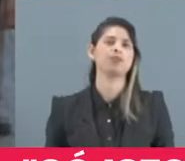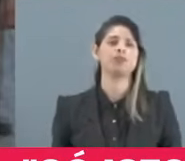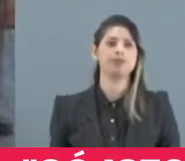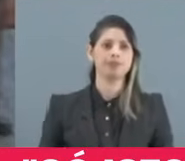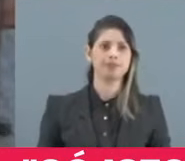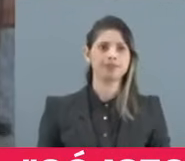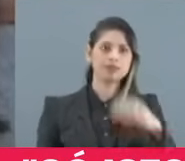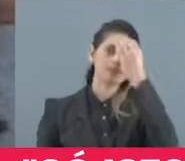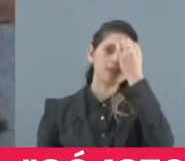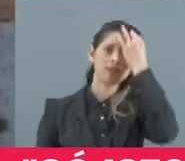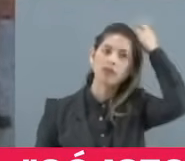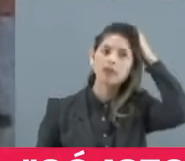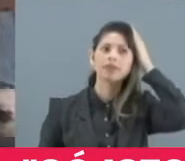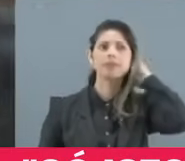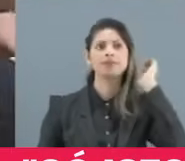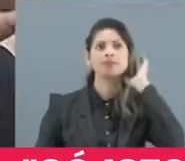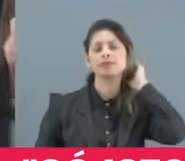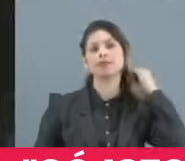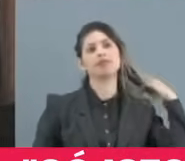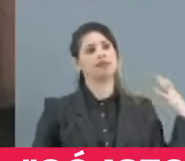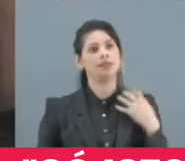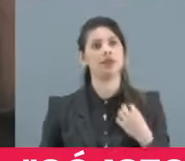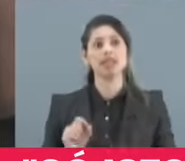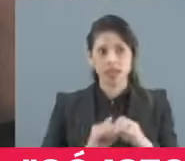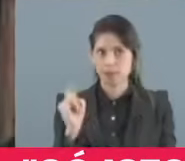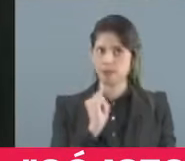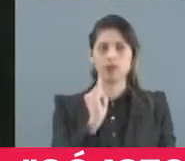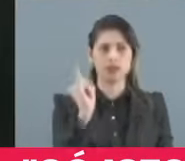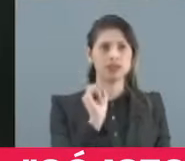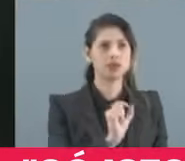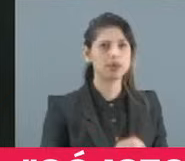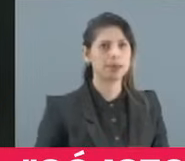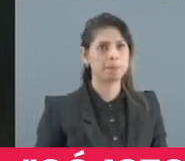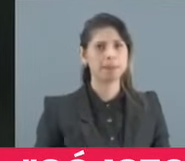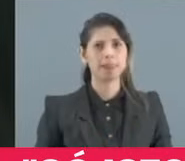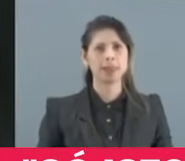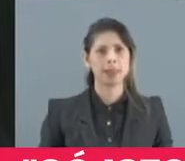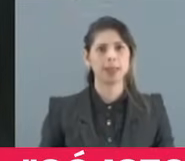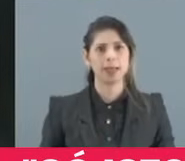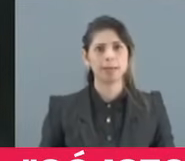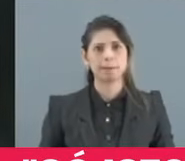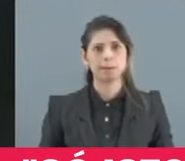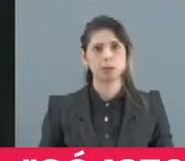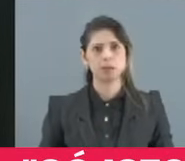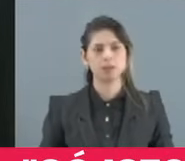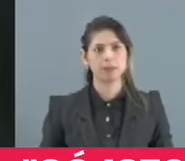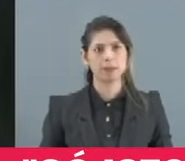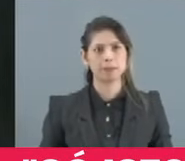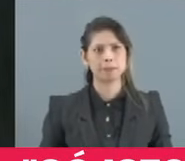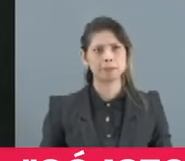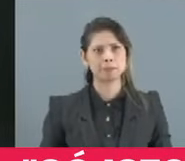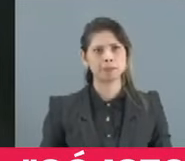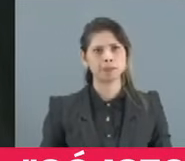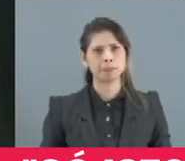Eu quero só saber um ponto que para mim também é de muita importância aqui, Walter. Numa dessas vezes que o senhor teve, tanto no Ministério da Defesa ou em qualquer outro lugar, o senhor